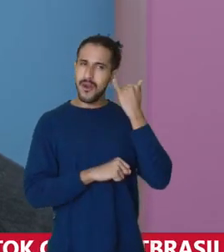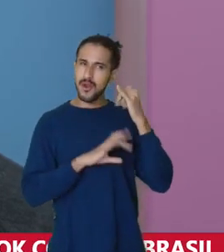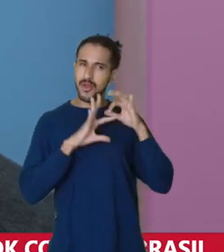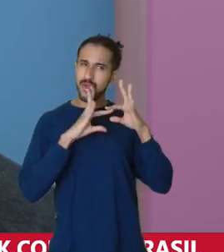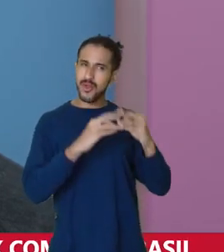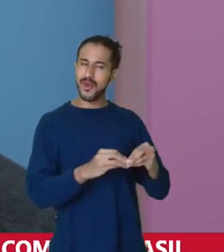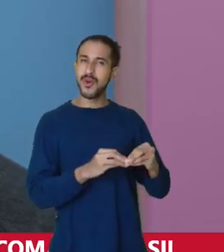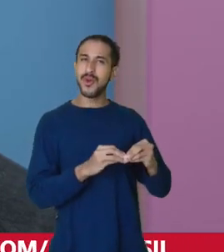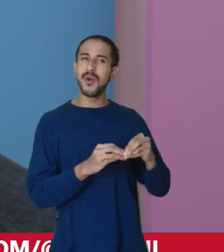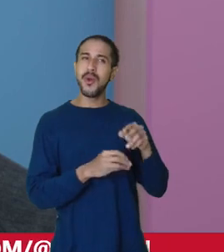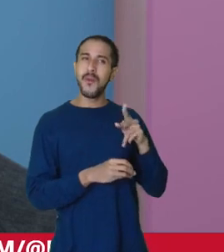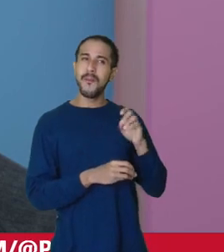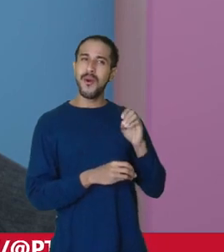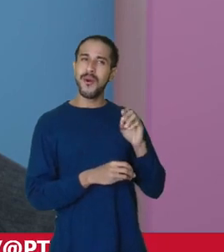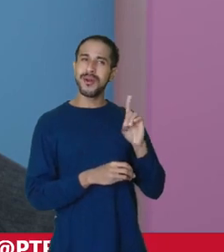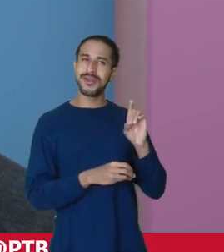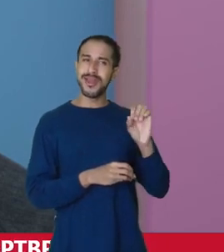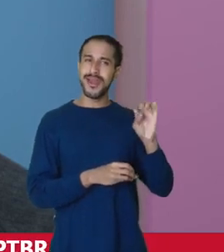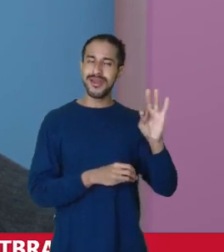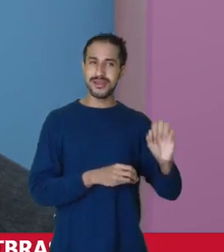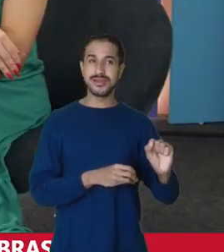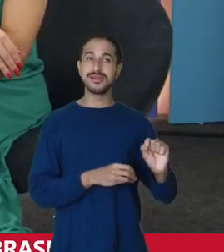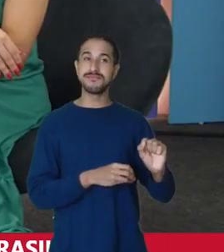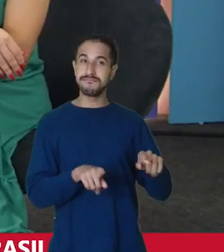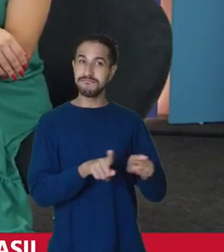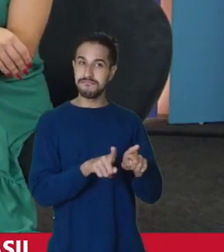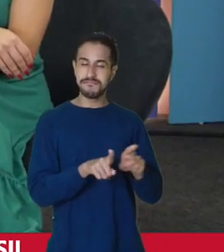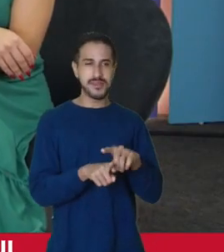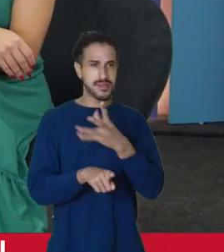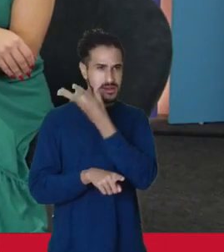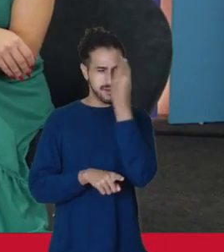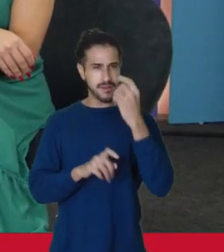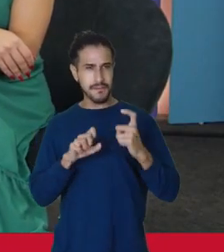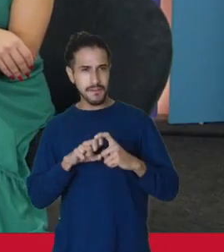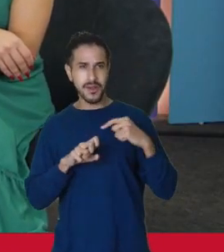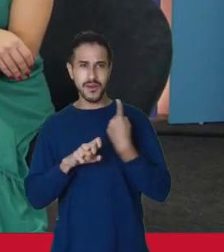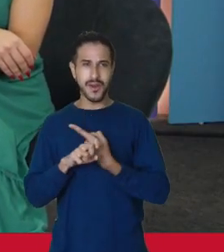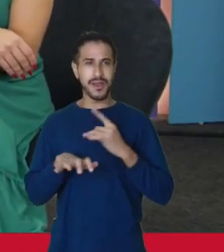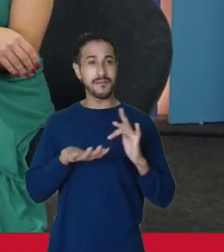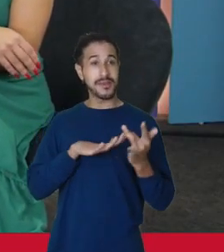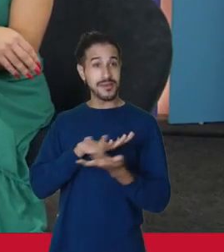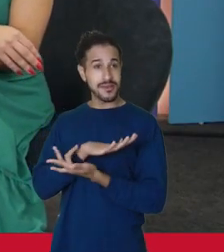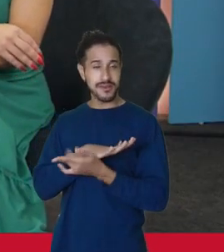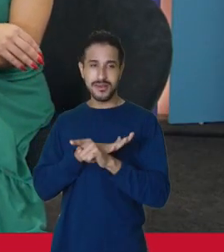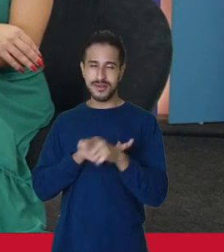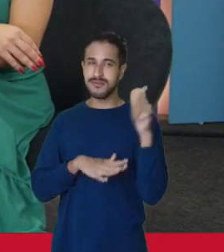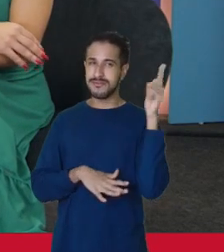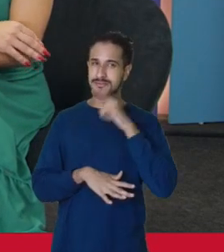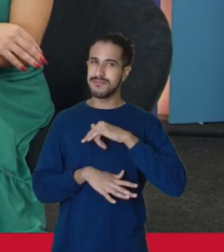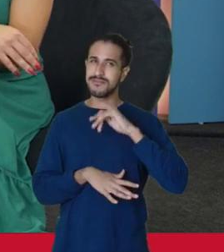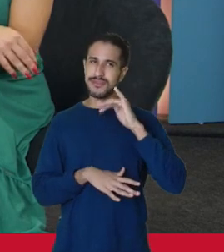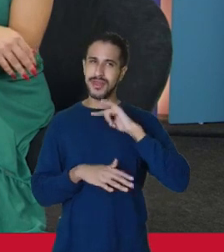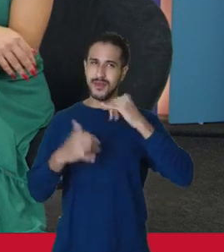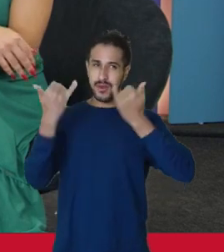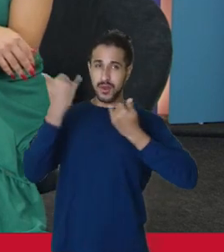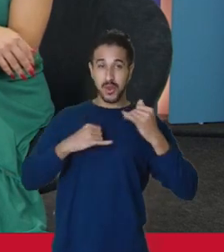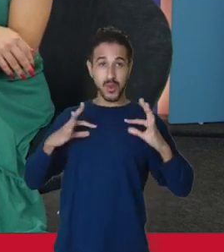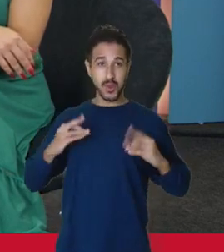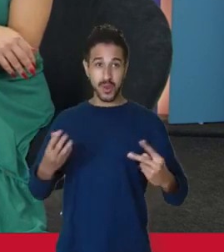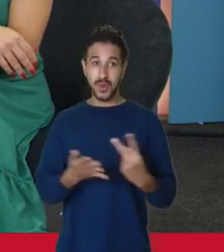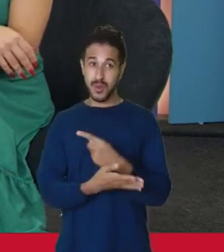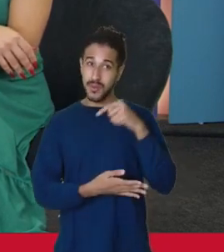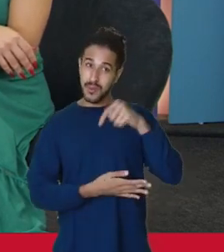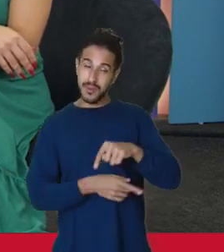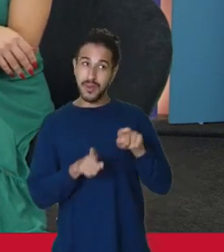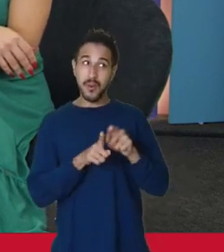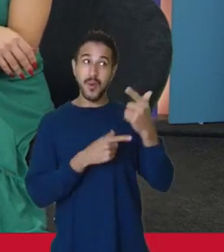nossos programas no nosso podcast no Spotify. Não esquece de curtir a gente nas redes sociais, assim você fica por dentro de tudo que acontece por